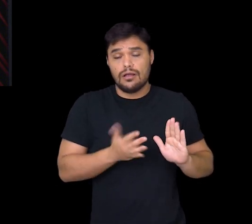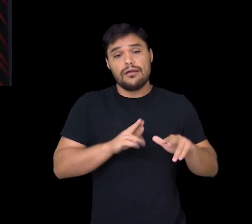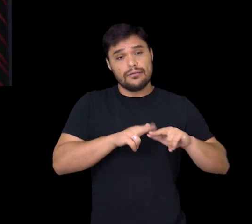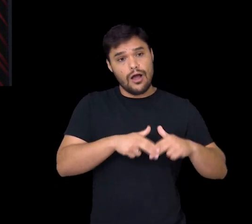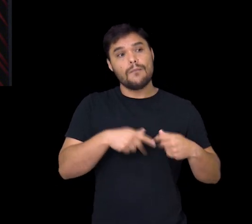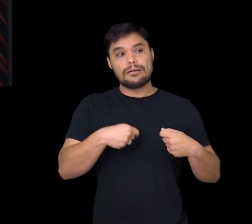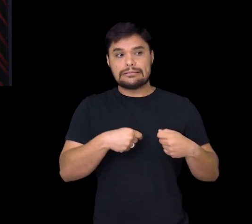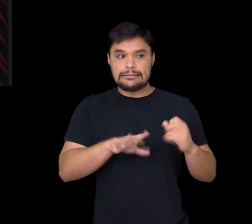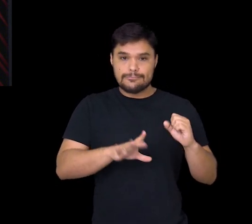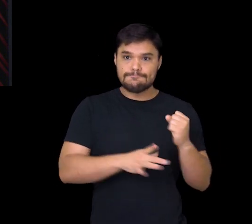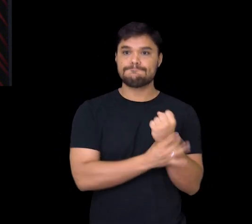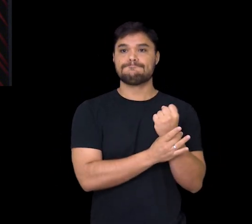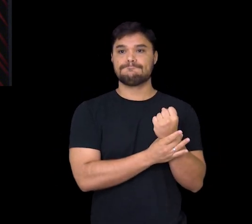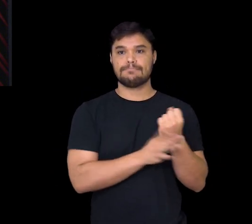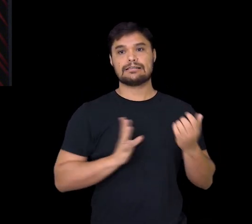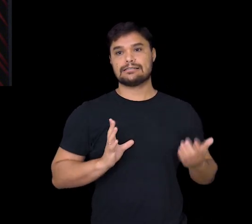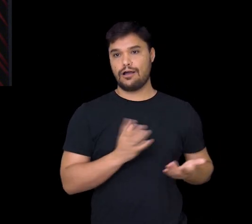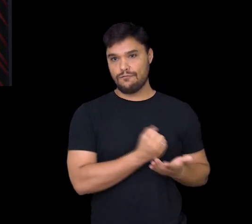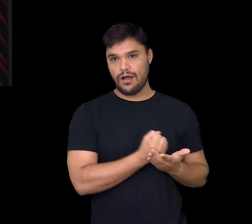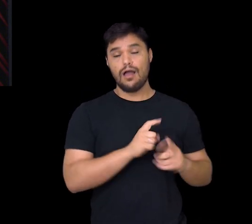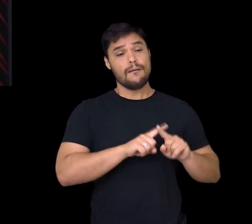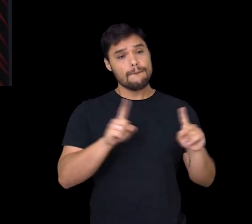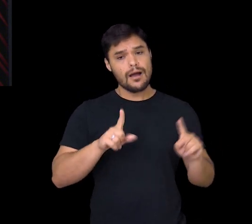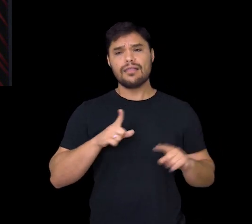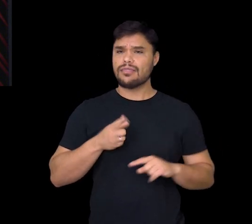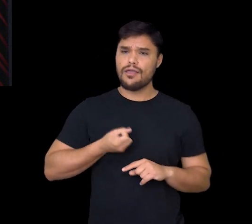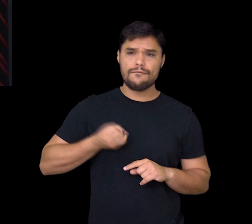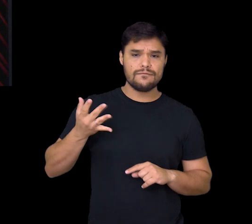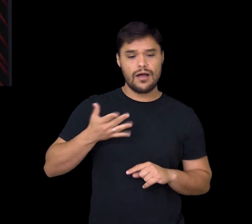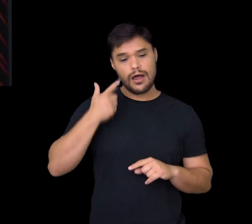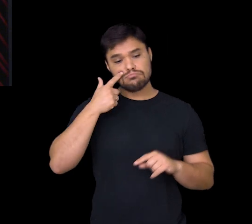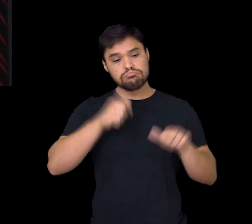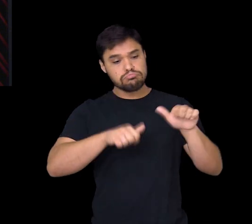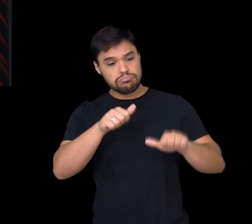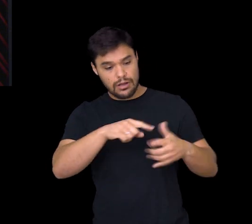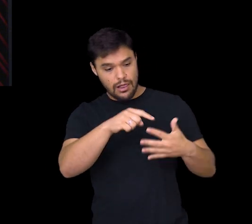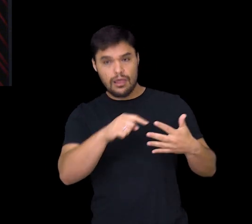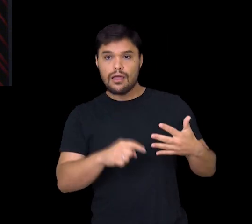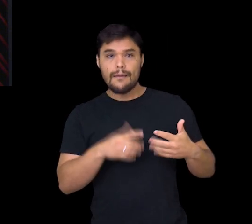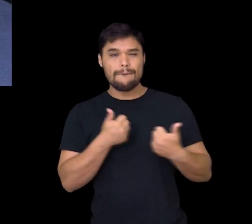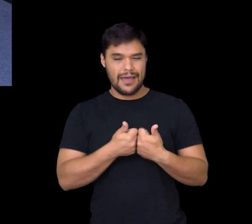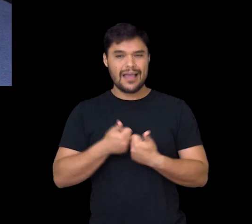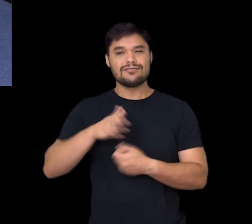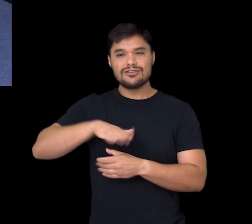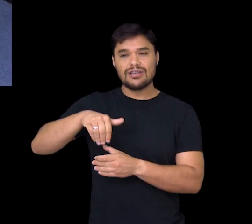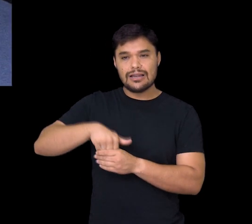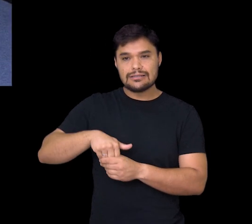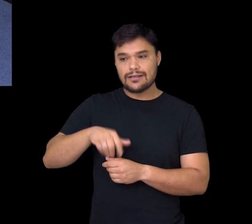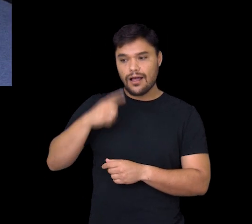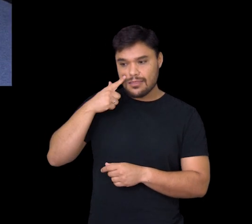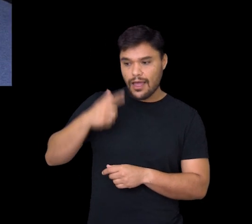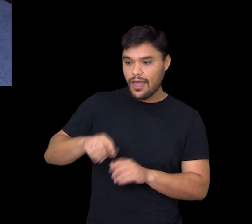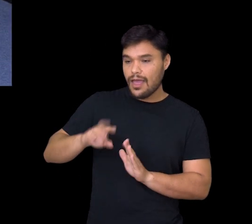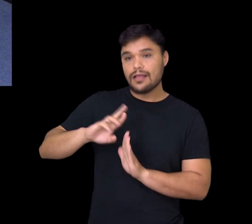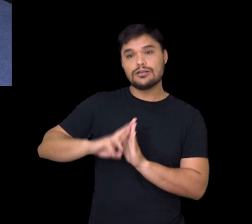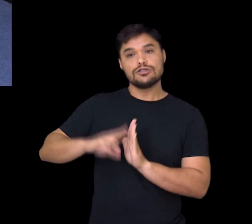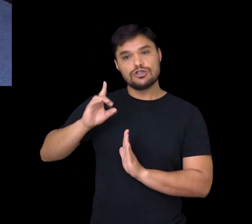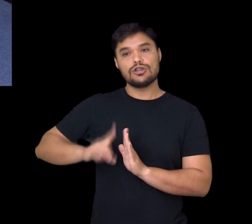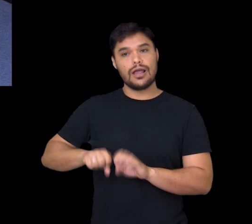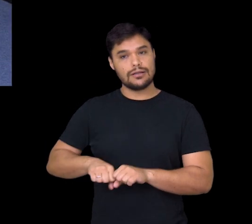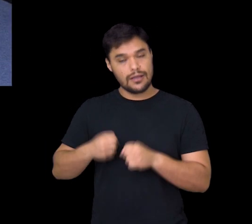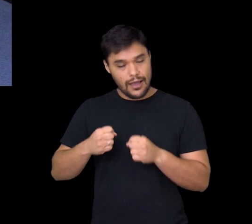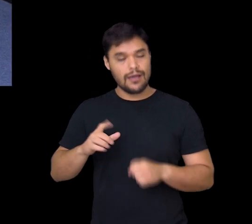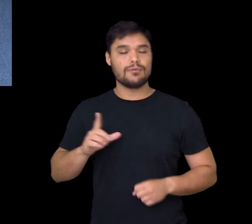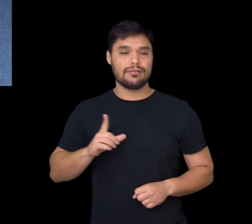de se preservar isso, mas há um índice muito grande, principalmente próximos às eleições, de violações